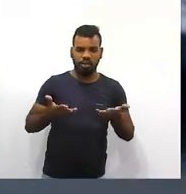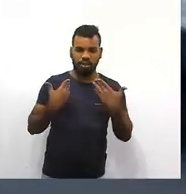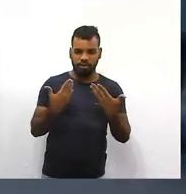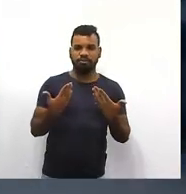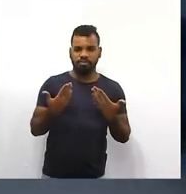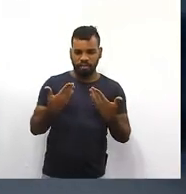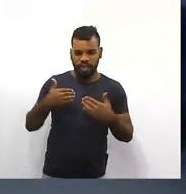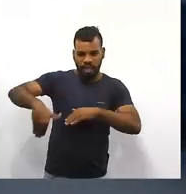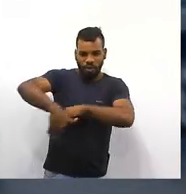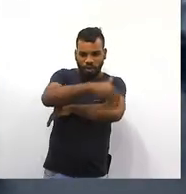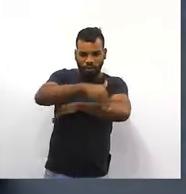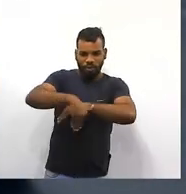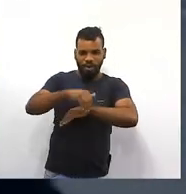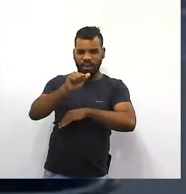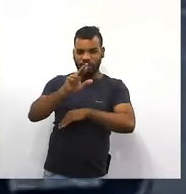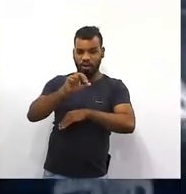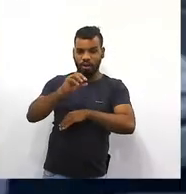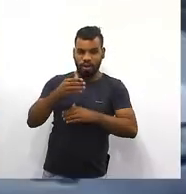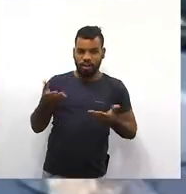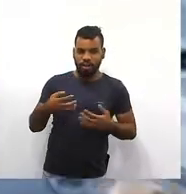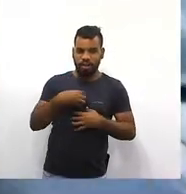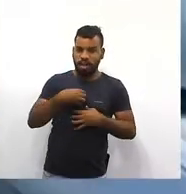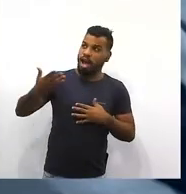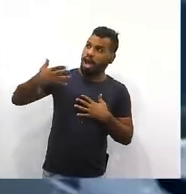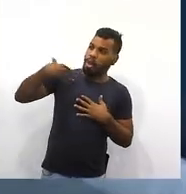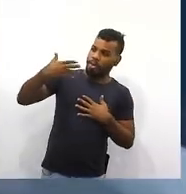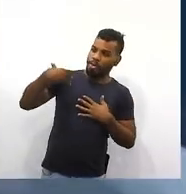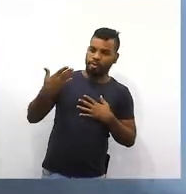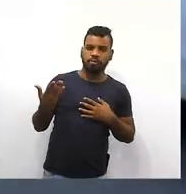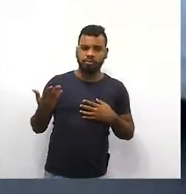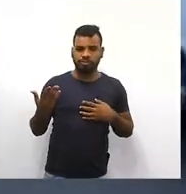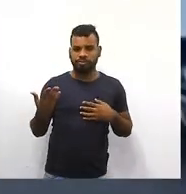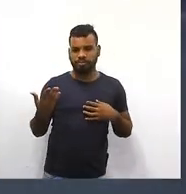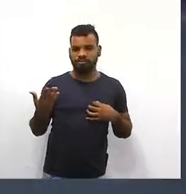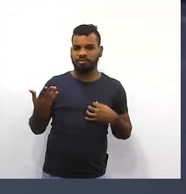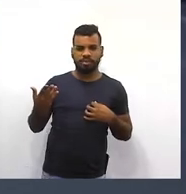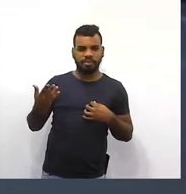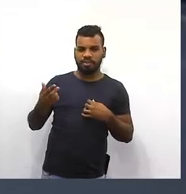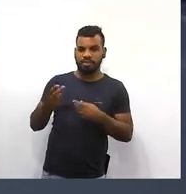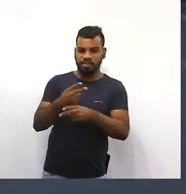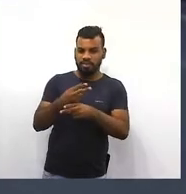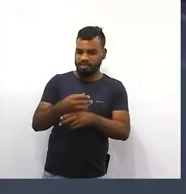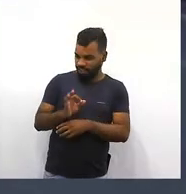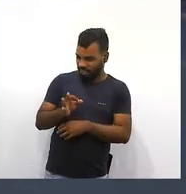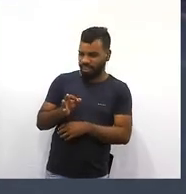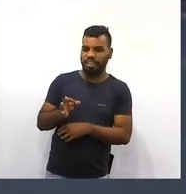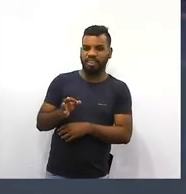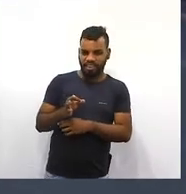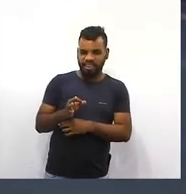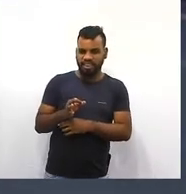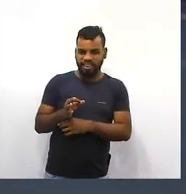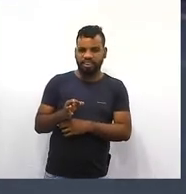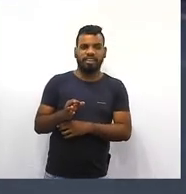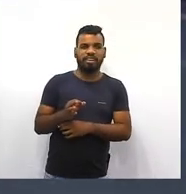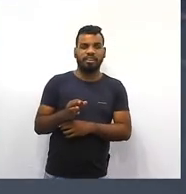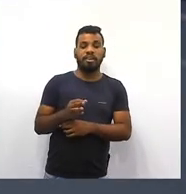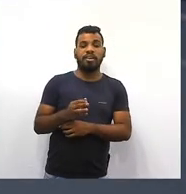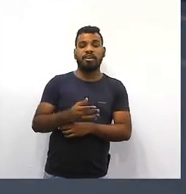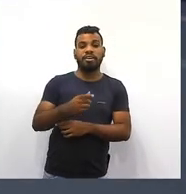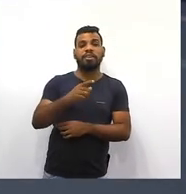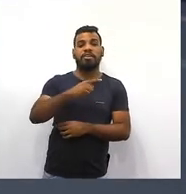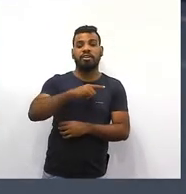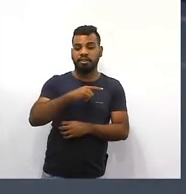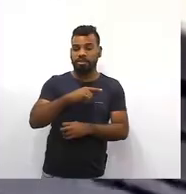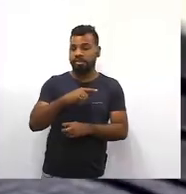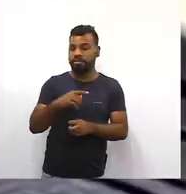da Rua da Aurora, mas com calor, né? Porque aqui não tem ar-condicionado, né, Manuel? Com calor, mas o quê? Tem imagem ali de cima pra mostrar